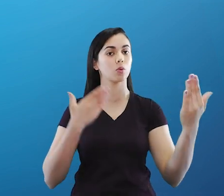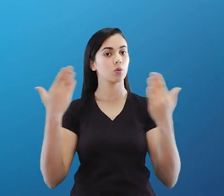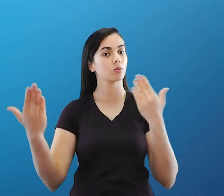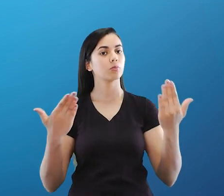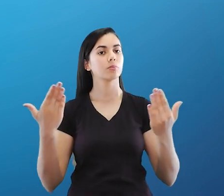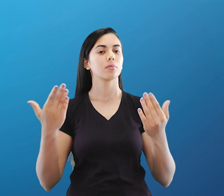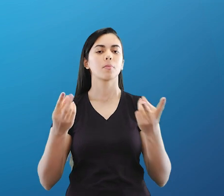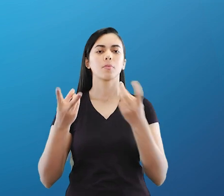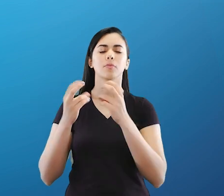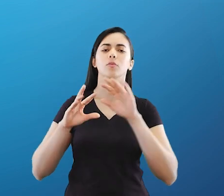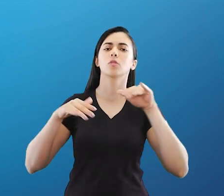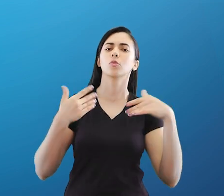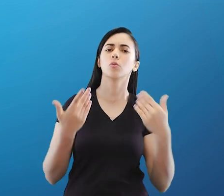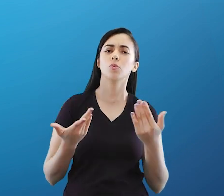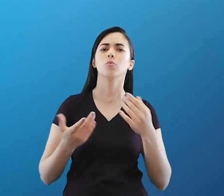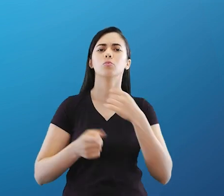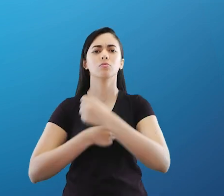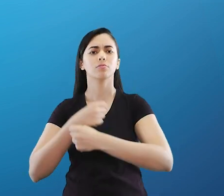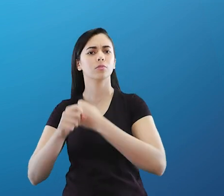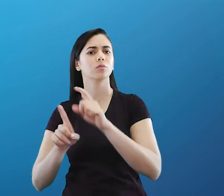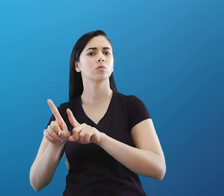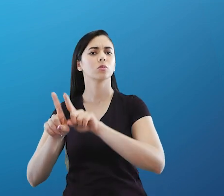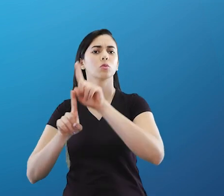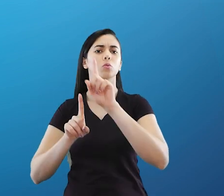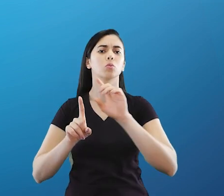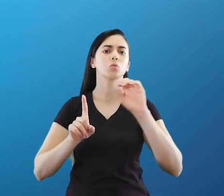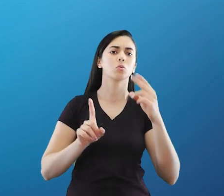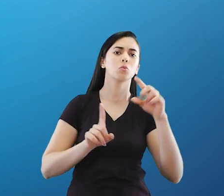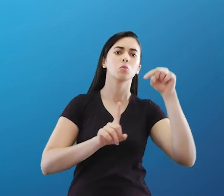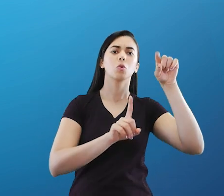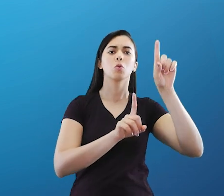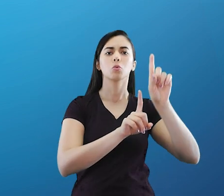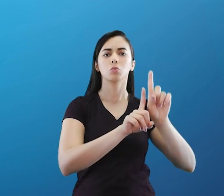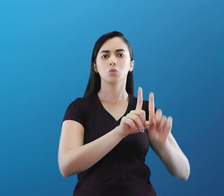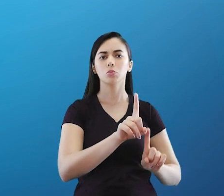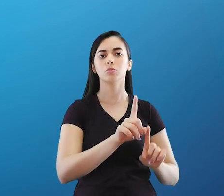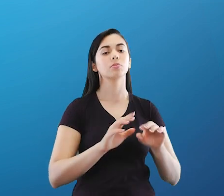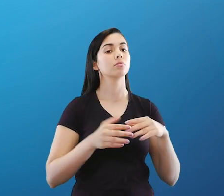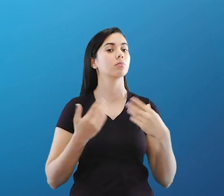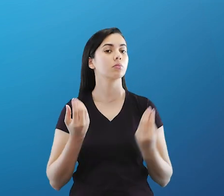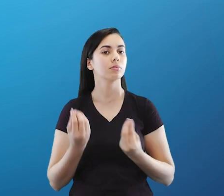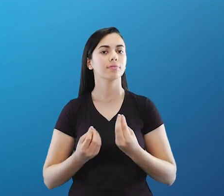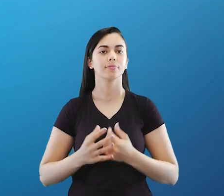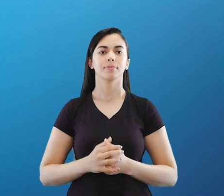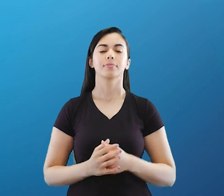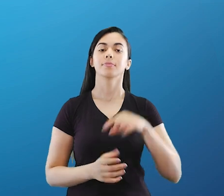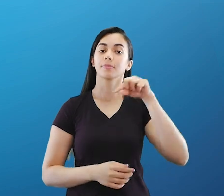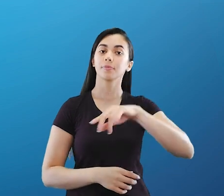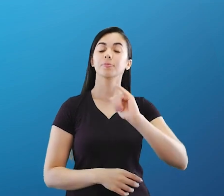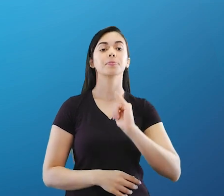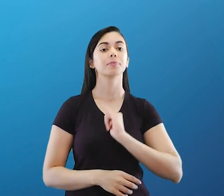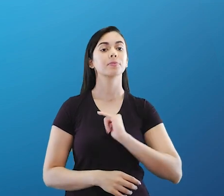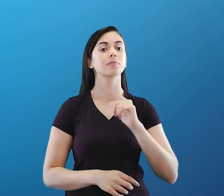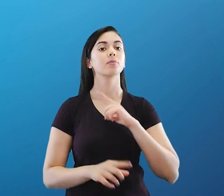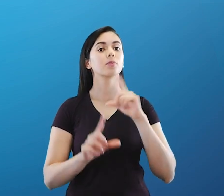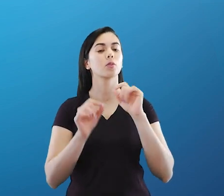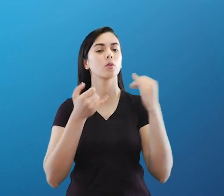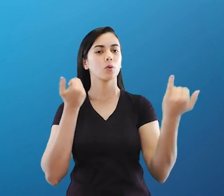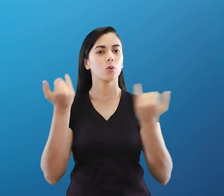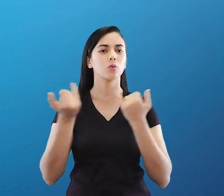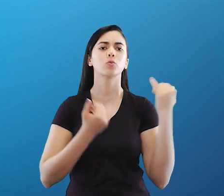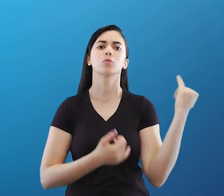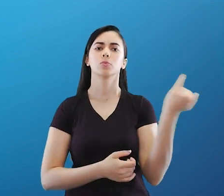cresceu, em que ano que diminuiu. Aqui em Imperatriz, a gente tem uma informação importante sobre o